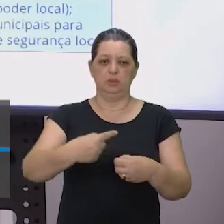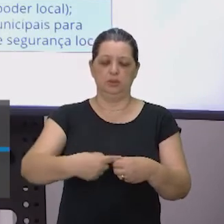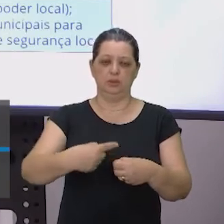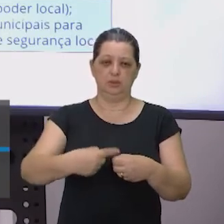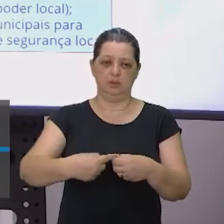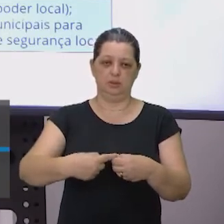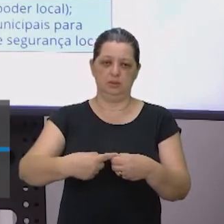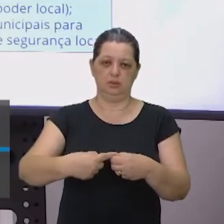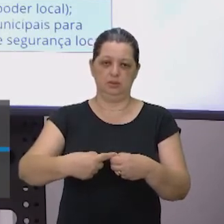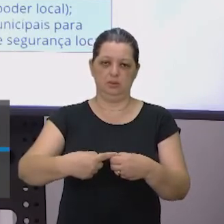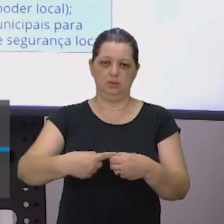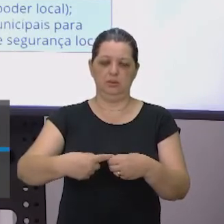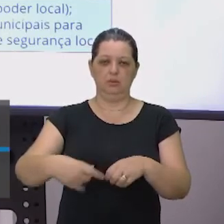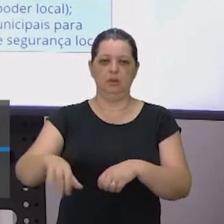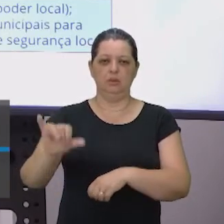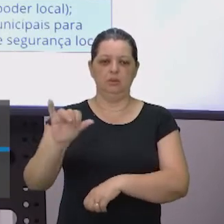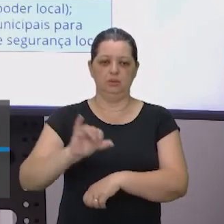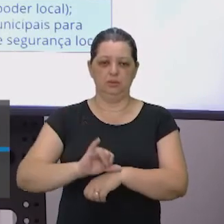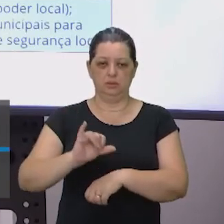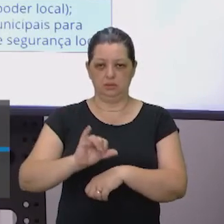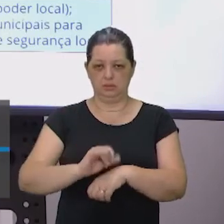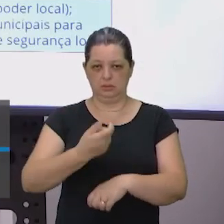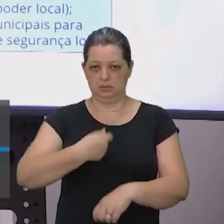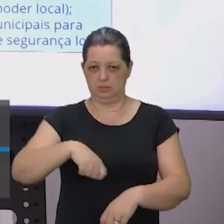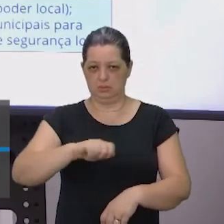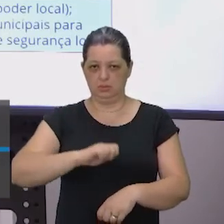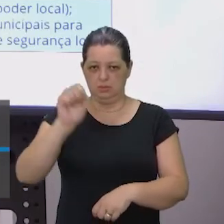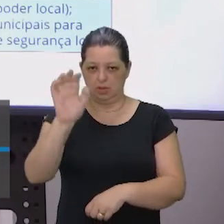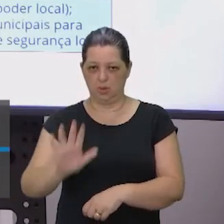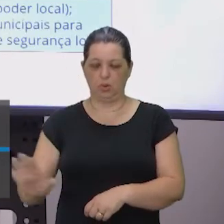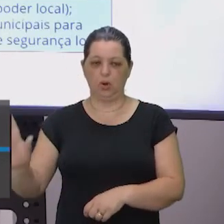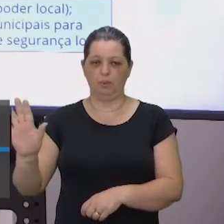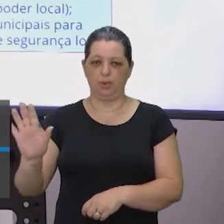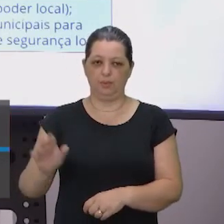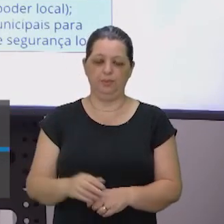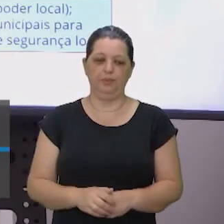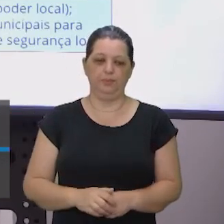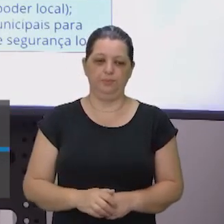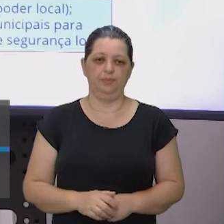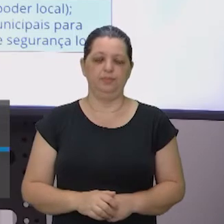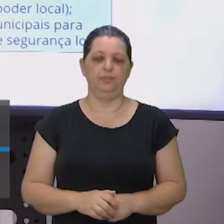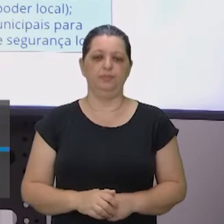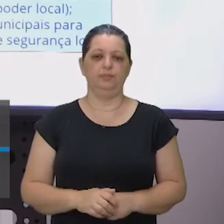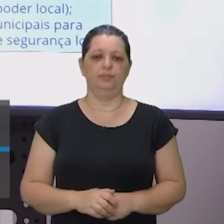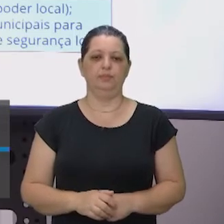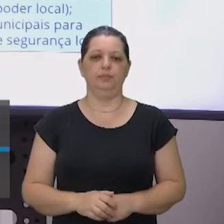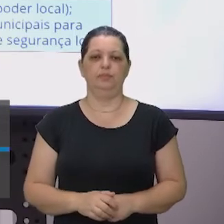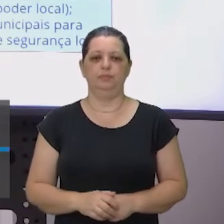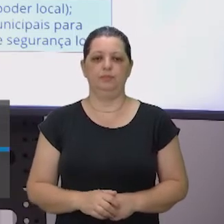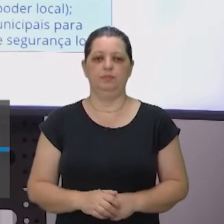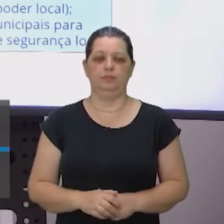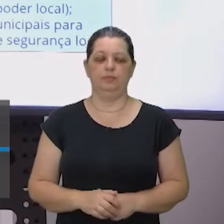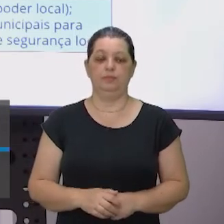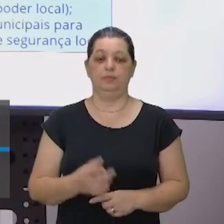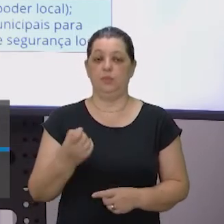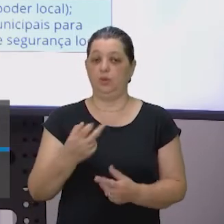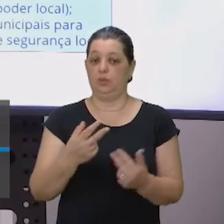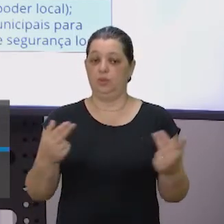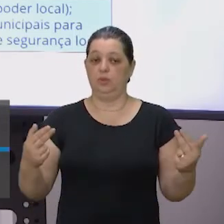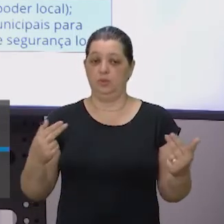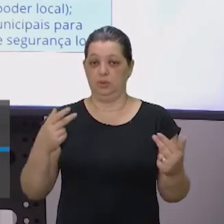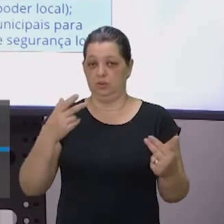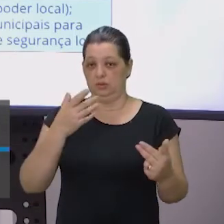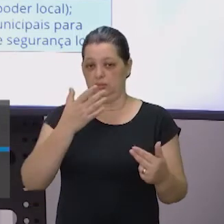da área central do Império Espanhol, lá na Europa. Na metrópole. Isso. A única coisa que a galera que nascia aqui,